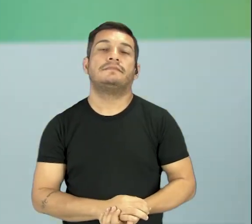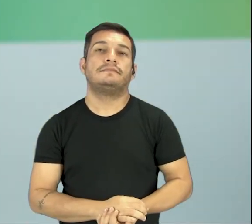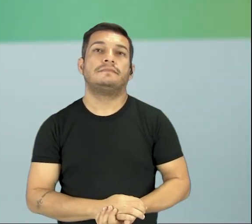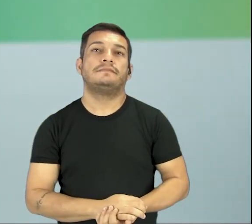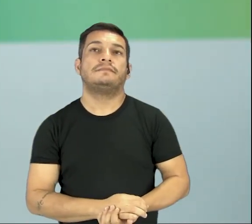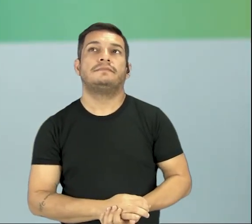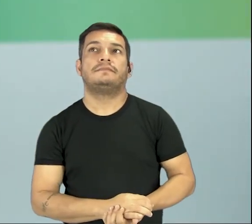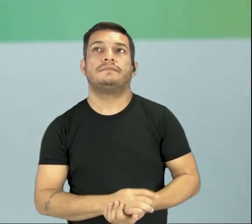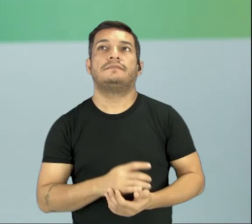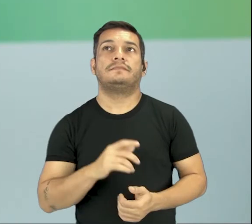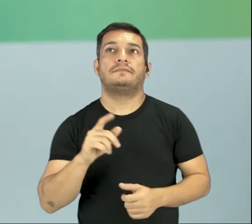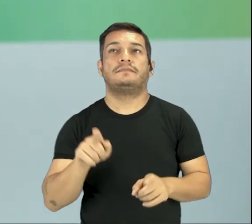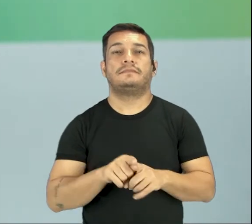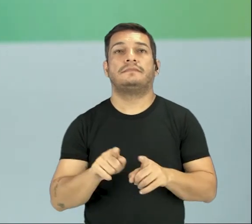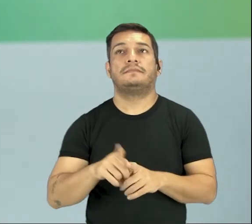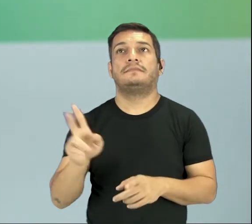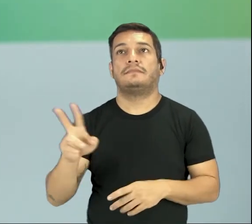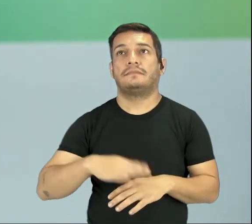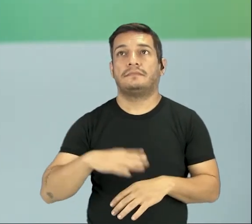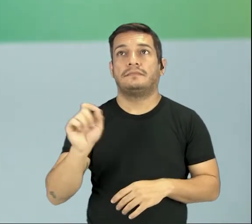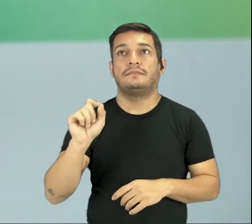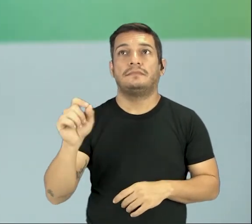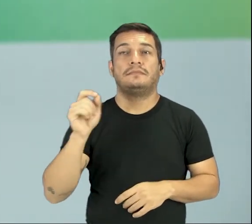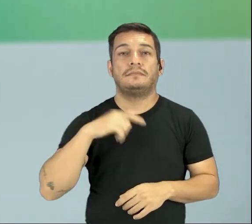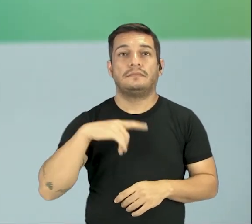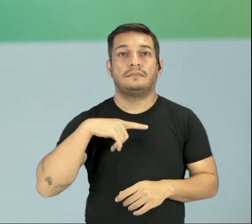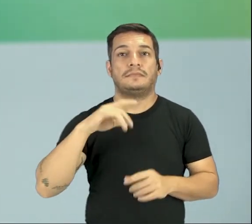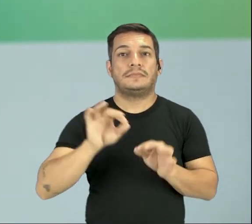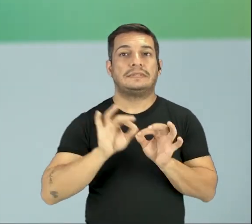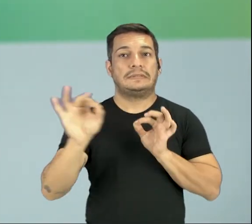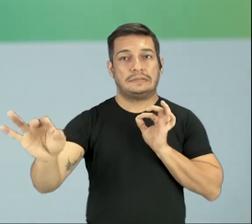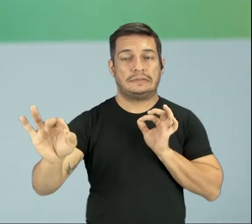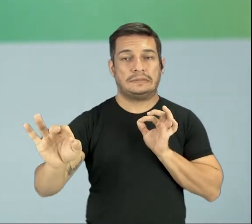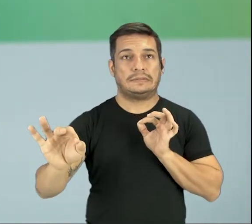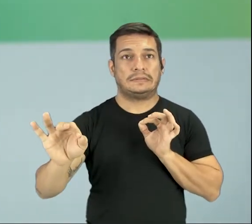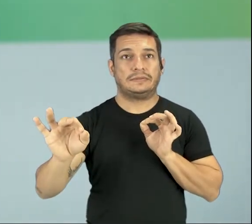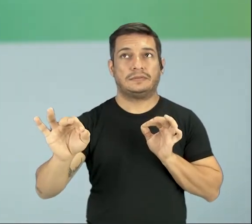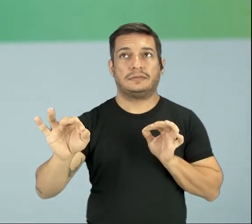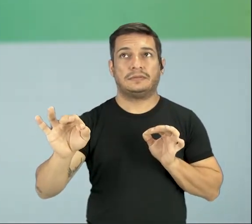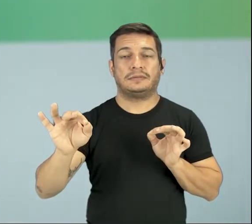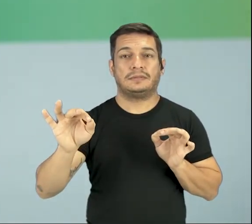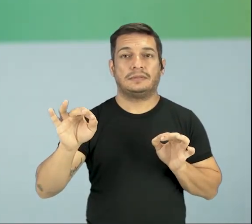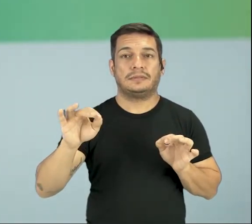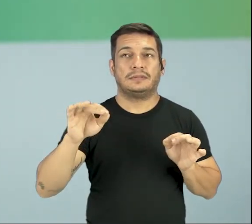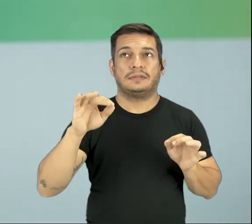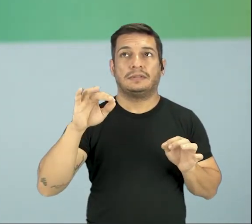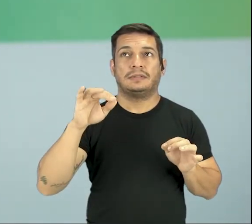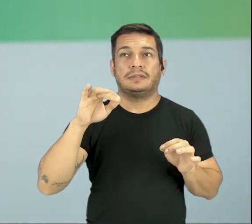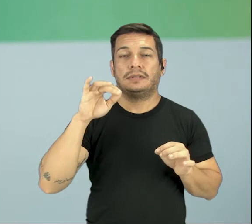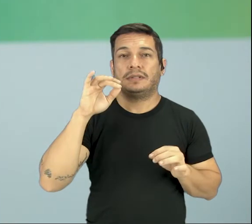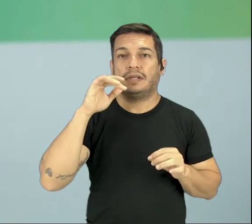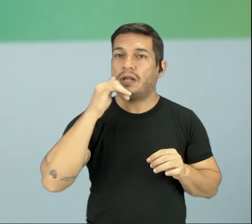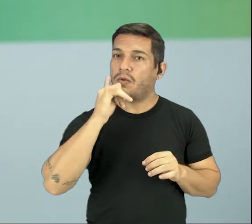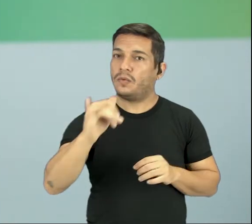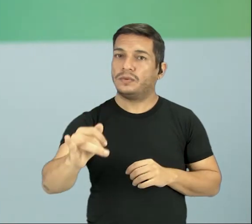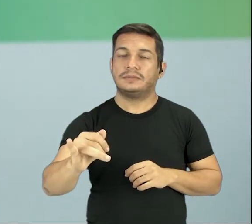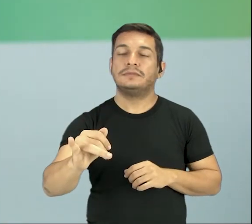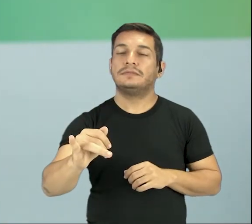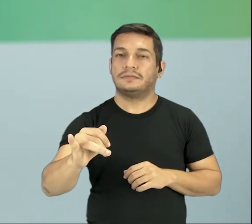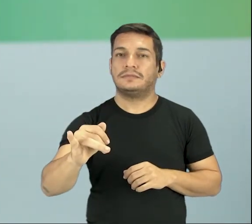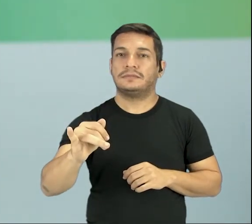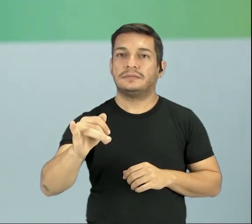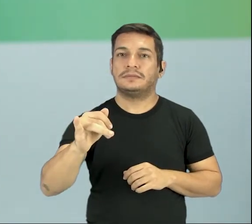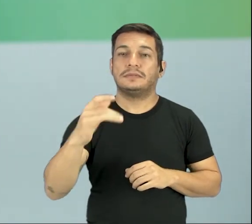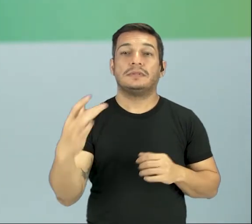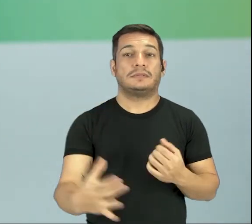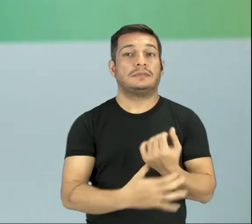Os transformadores eles são mais eficientes para conduzir em longas distâncias alta tensão e baixa corrente elétrica, isso a nível